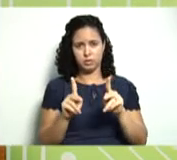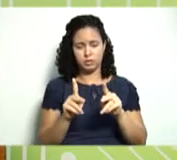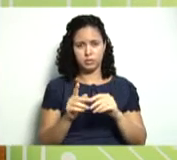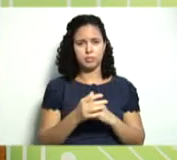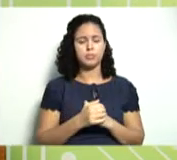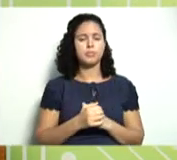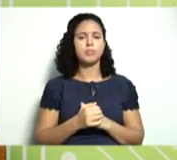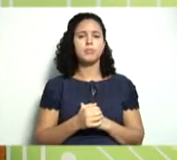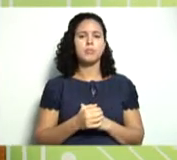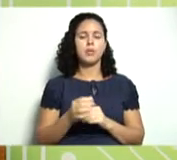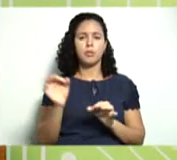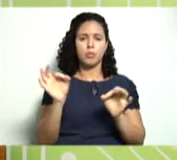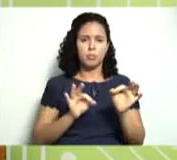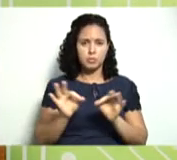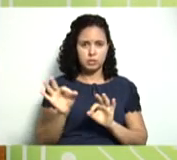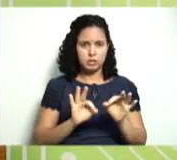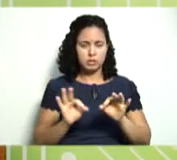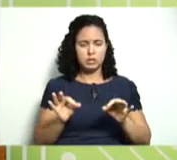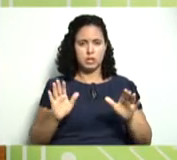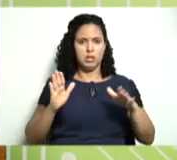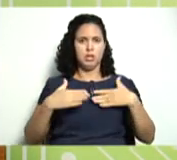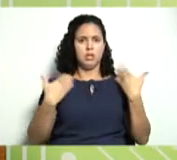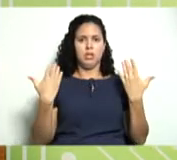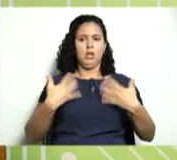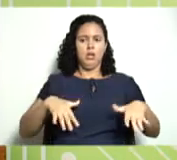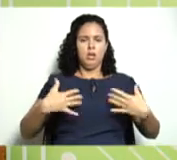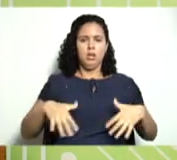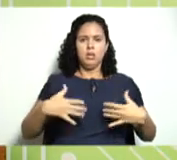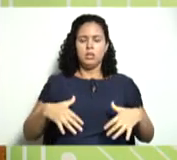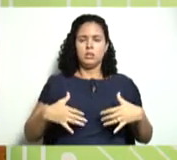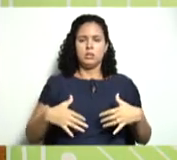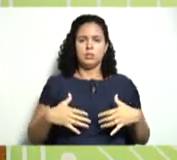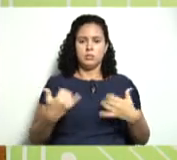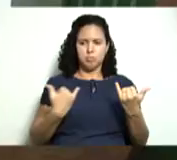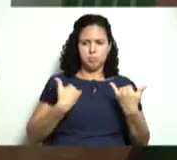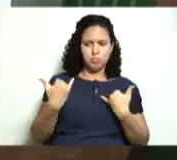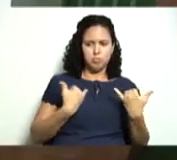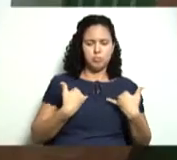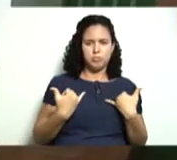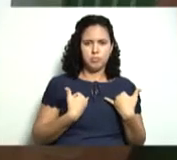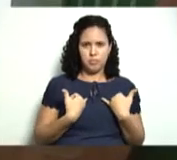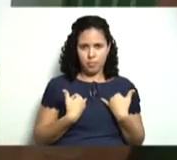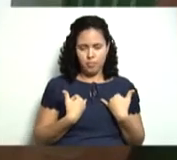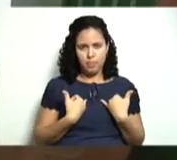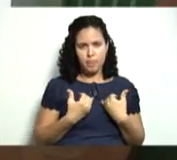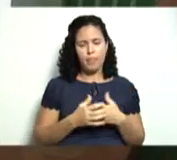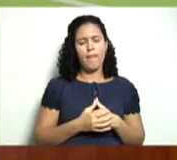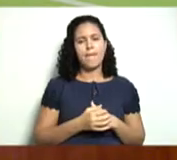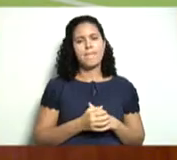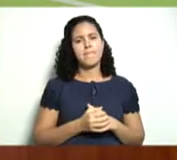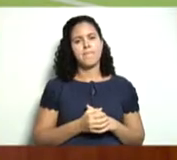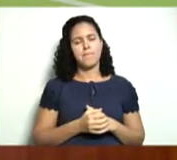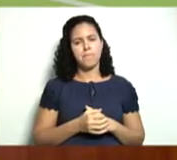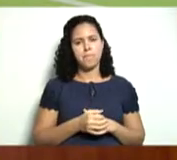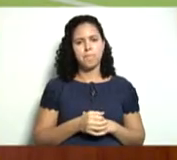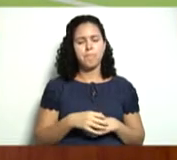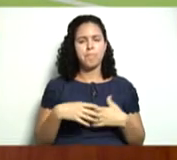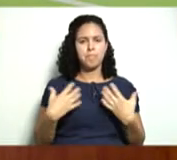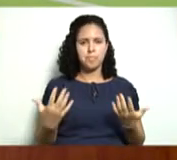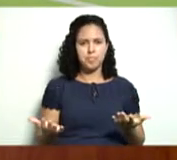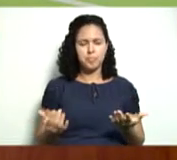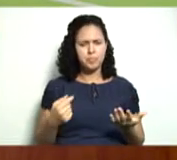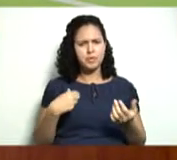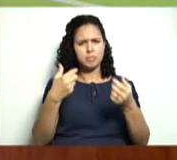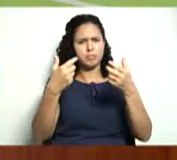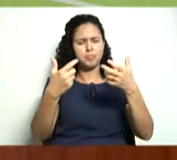essa questão de formatação assusta a gente bastante quando recebe algum trabalho né é isso mesmo professor é eu